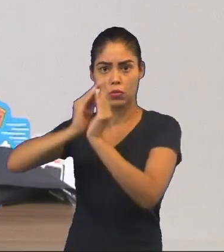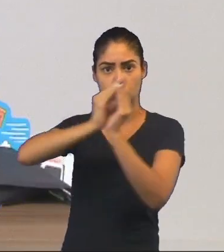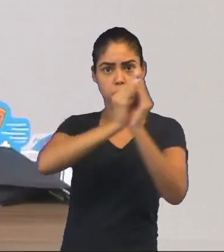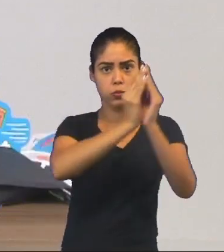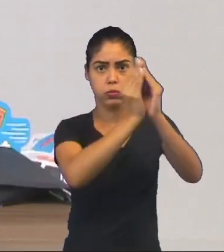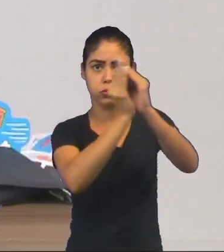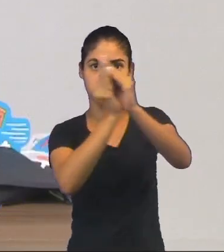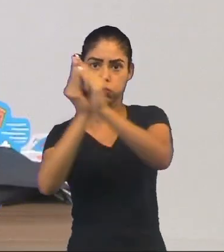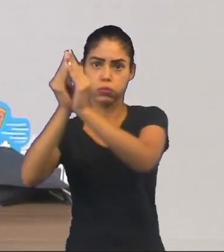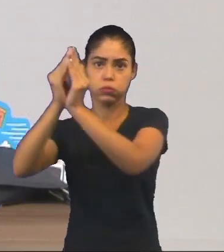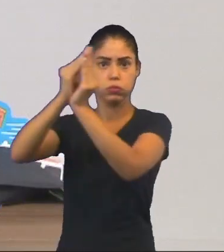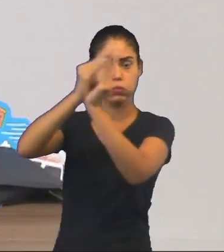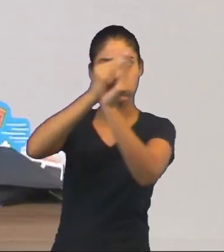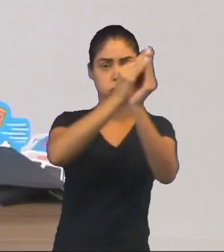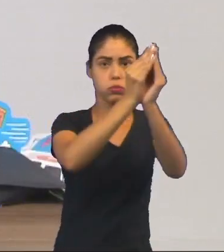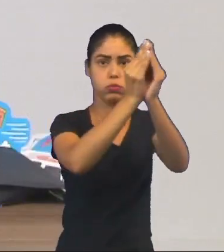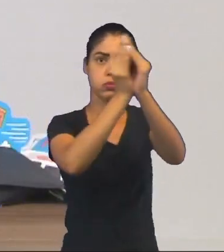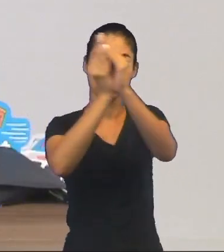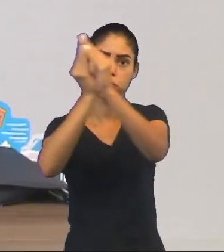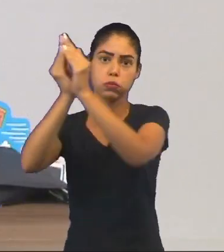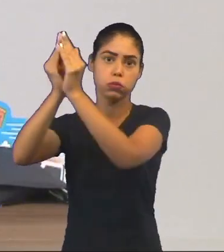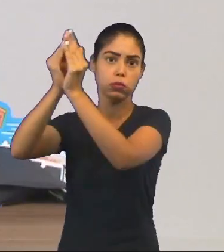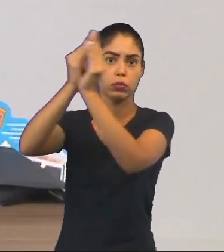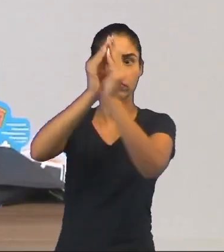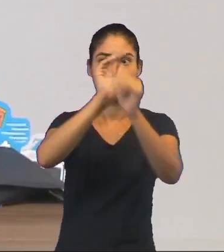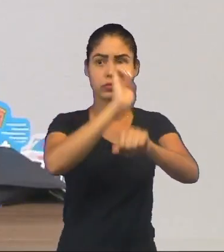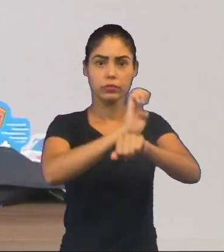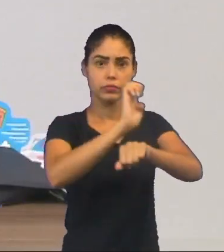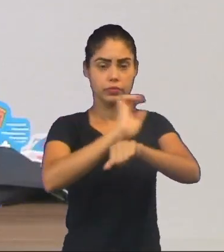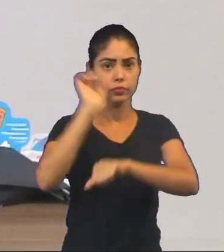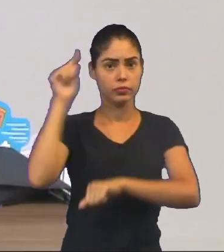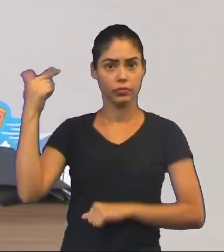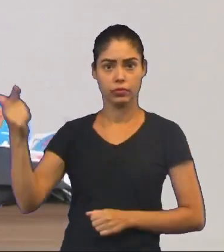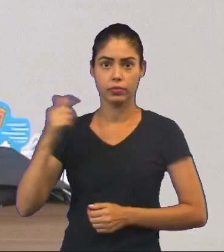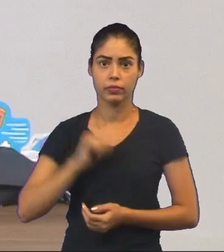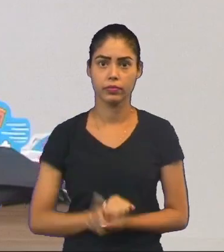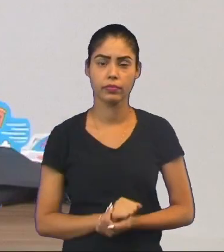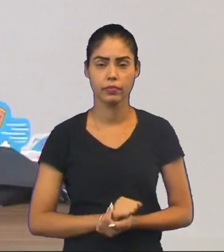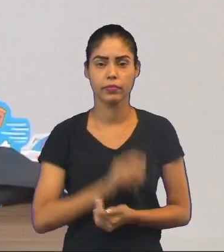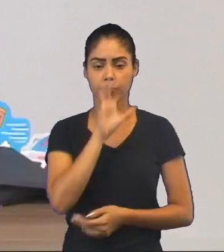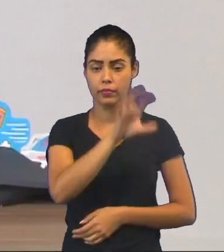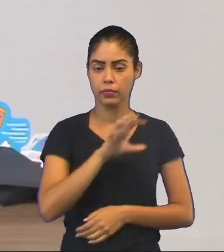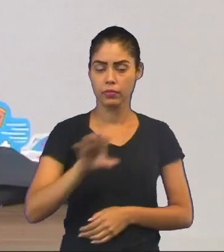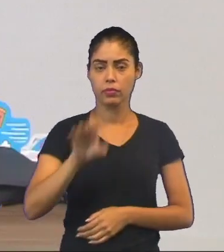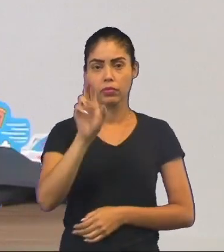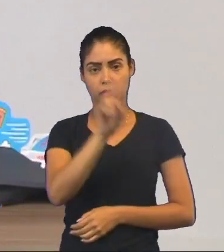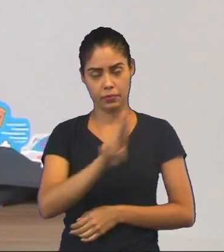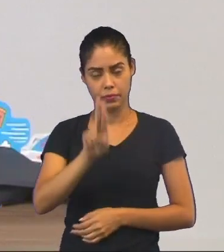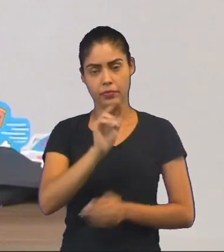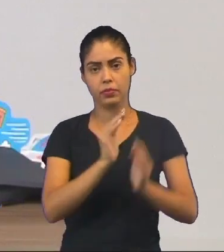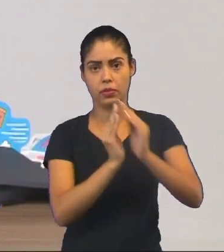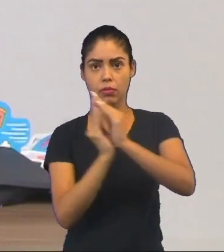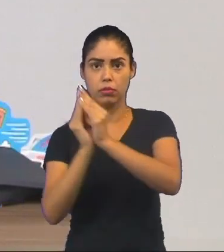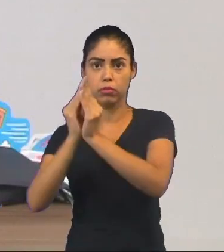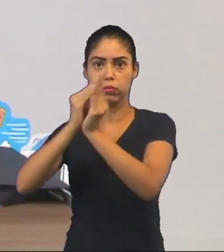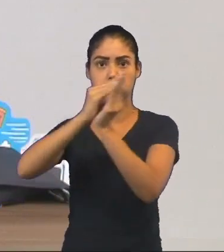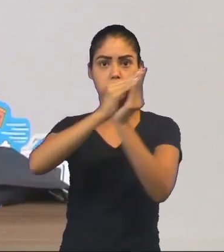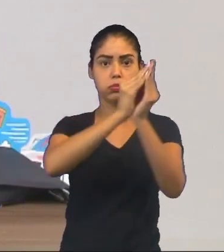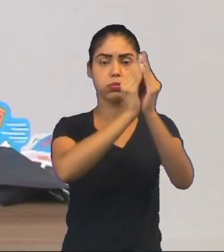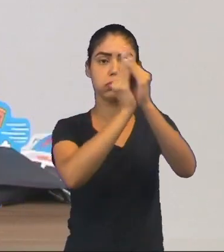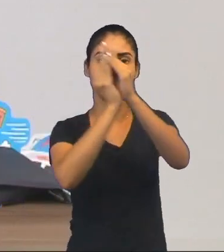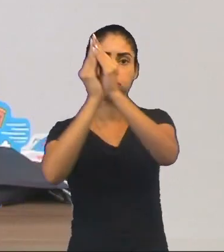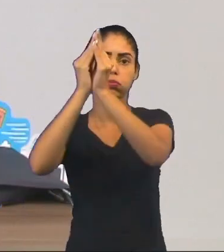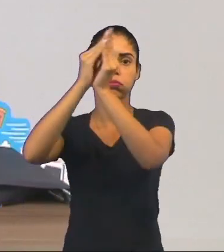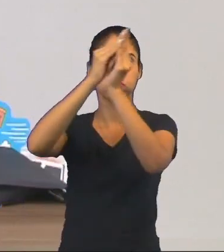a gás, onde em alguns outros estados, em algumas outras regiões utilizam o balão, certo? Em